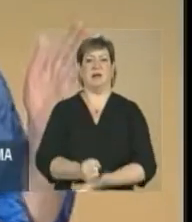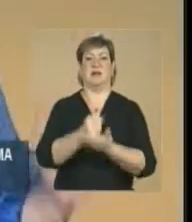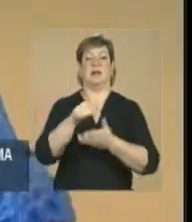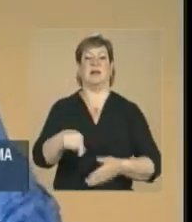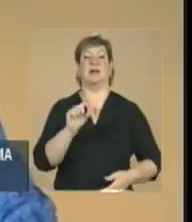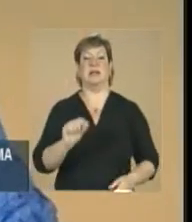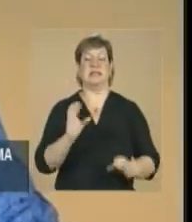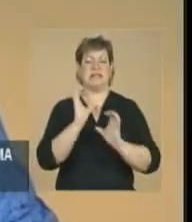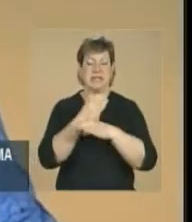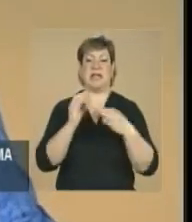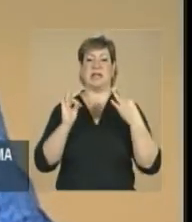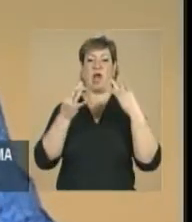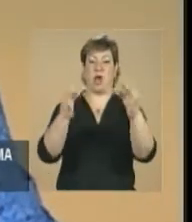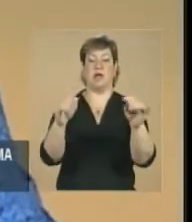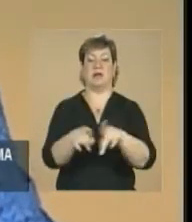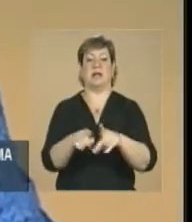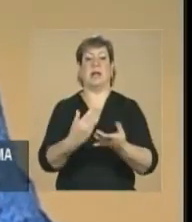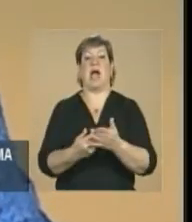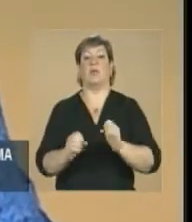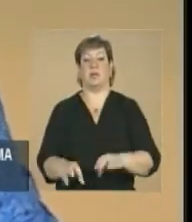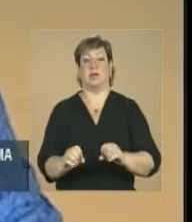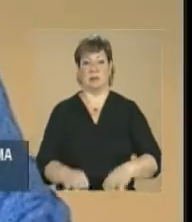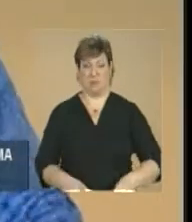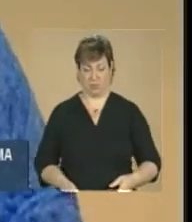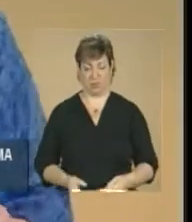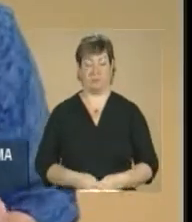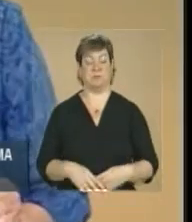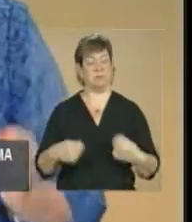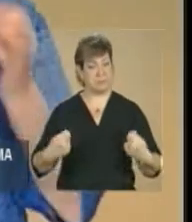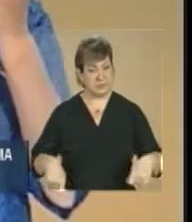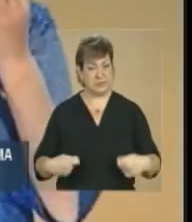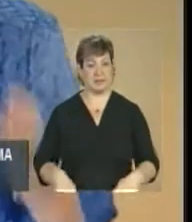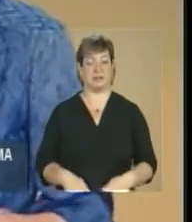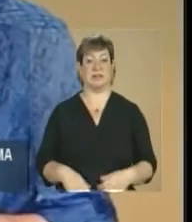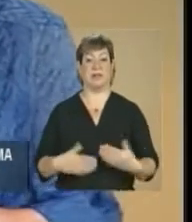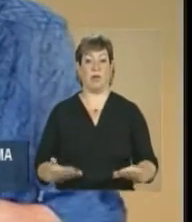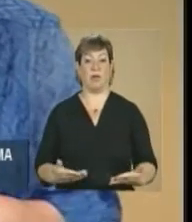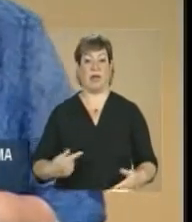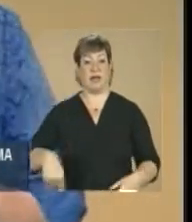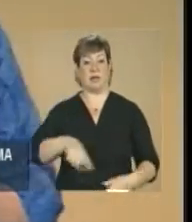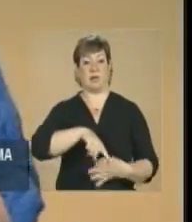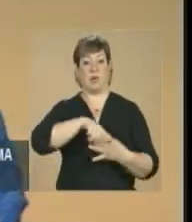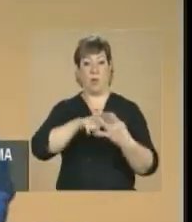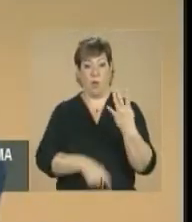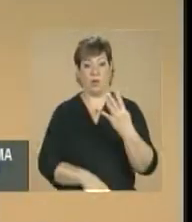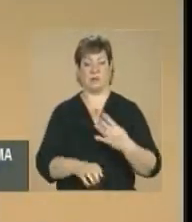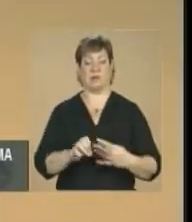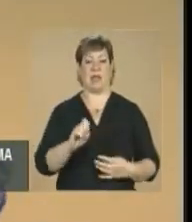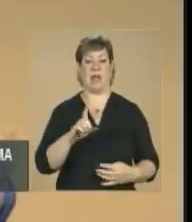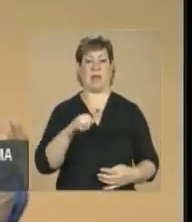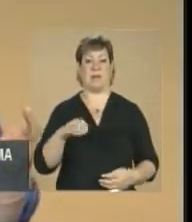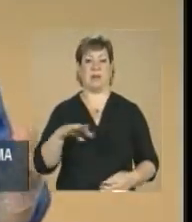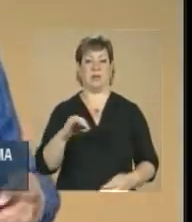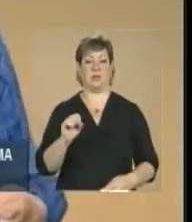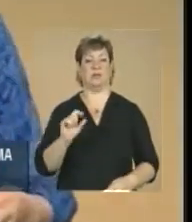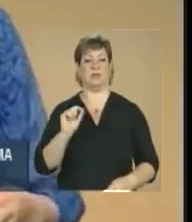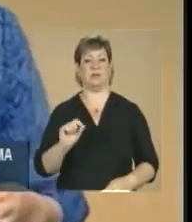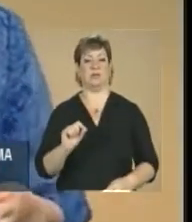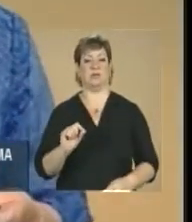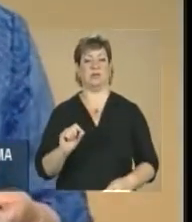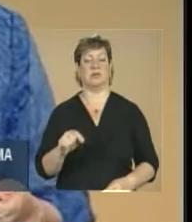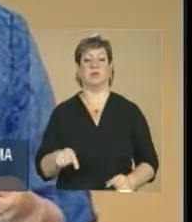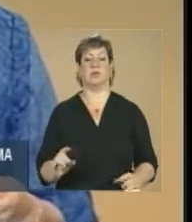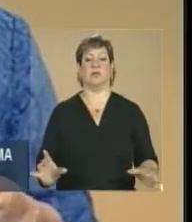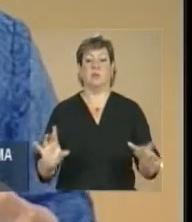portanto, em educação. Não há como ser. Portanto, esses quatro elementos, que seriam